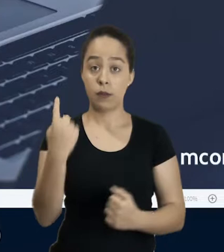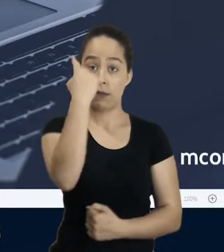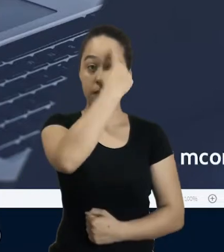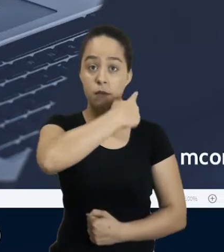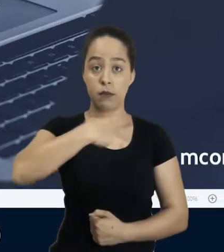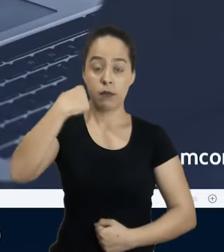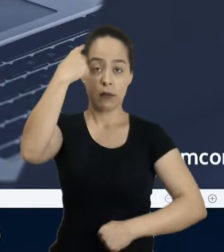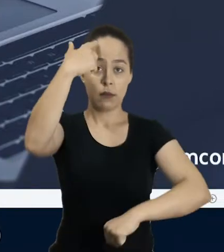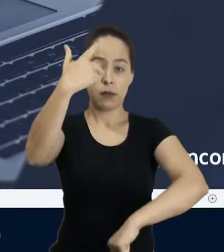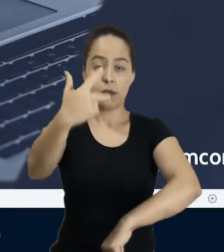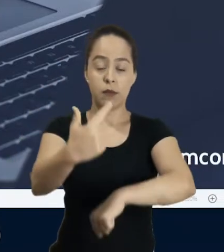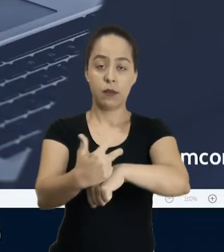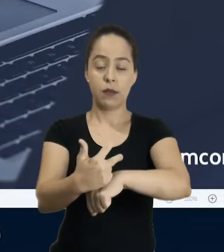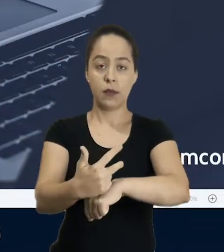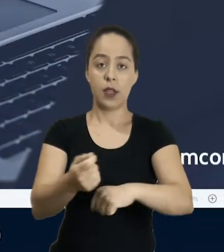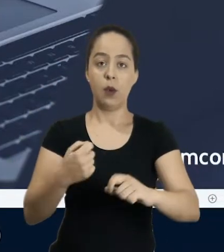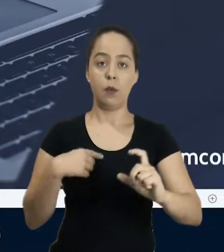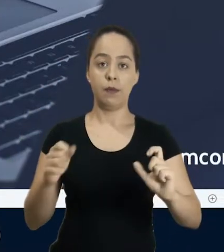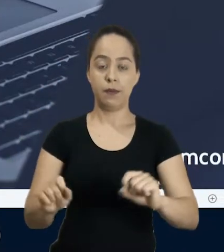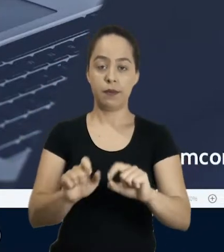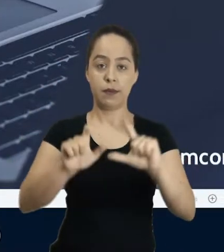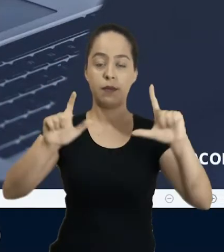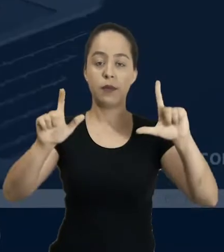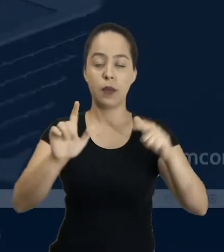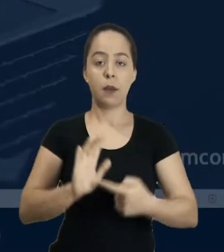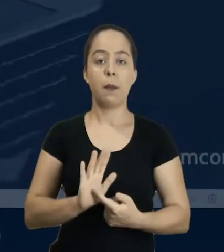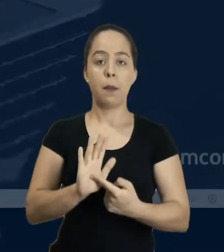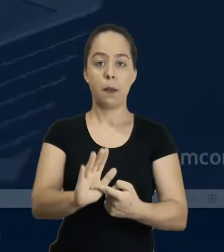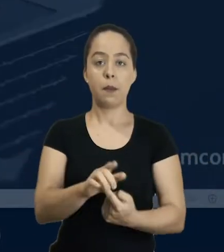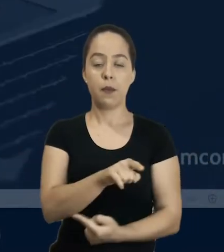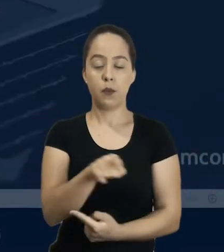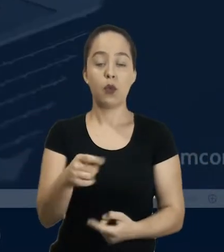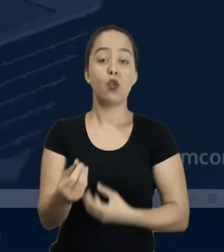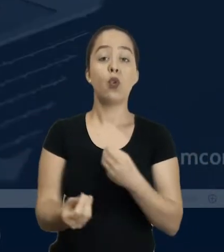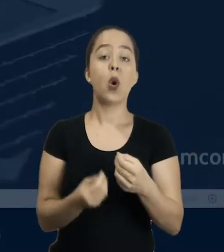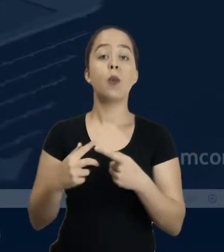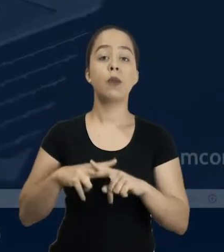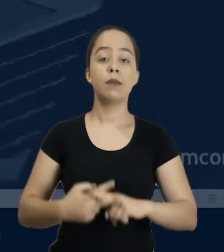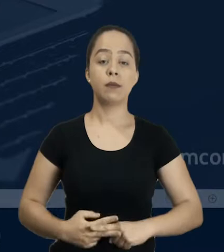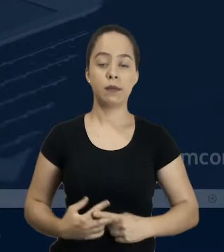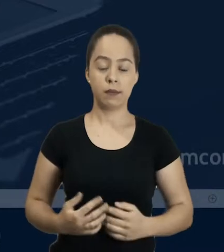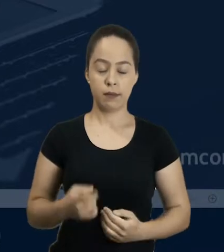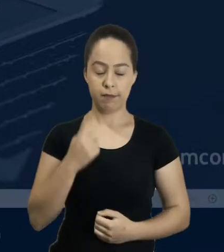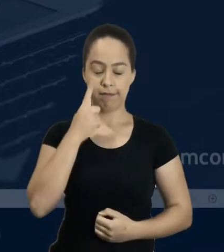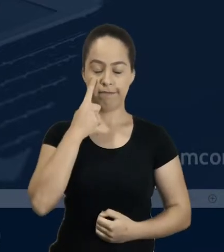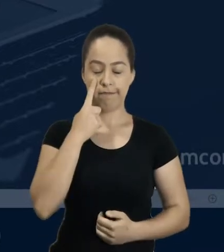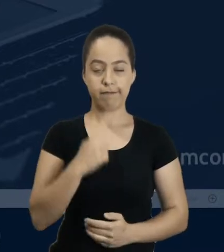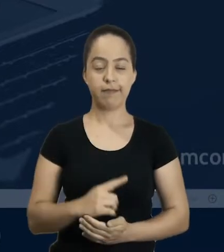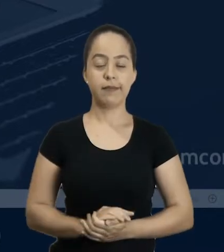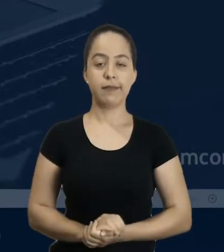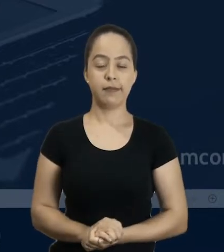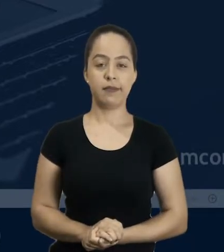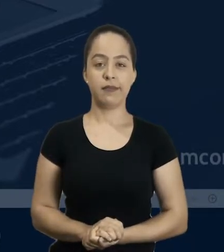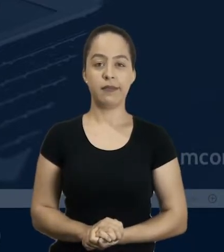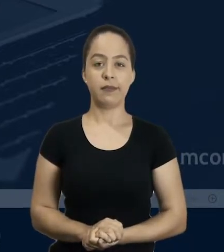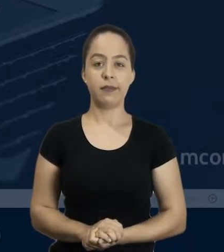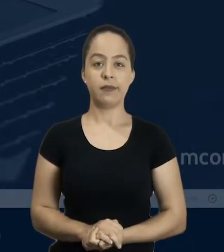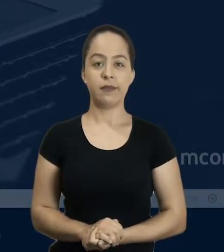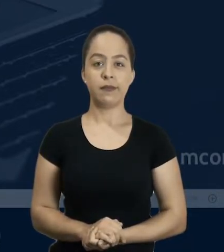Vou ligar meu webcam aqui só para mostrar para vocês como fica com a webcam.